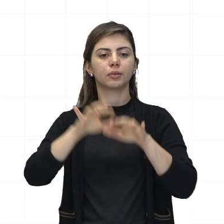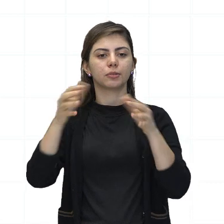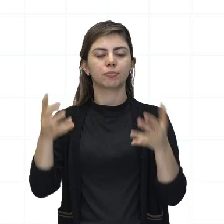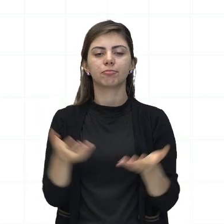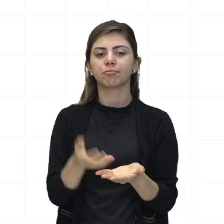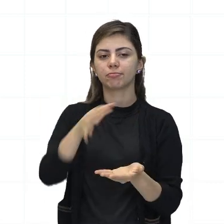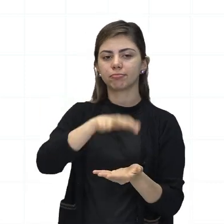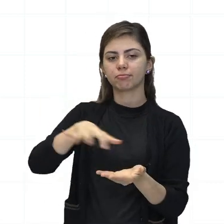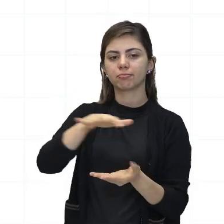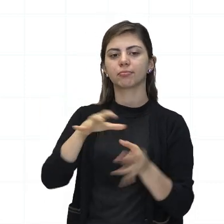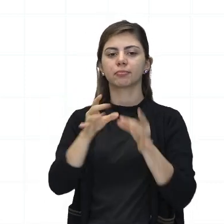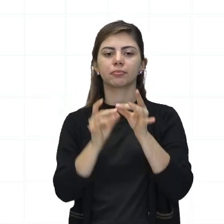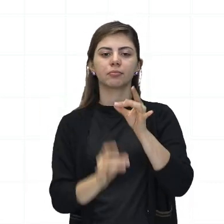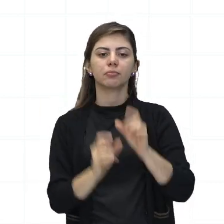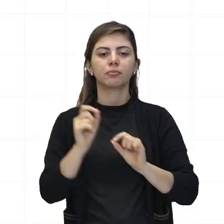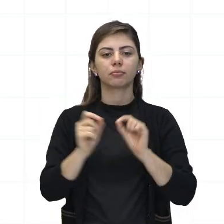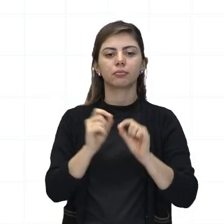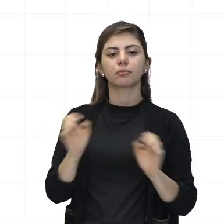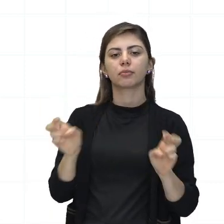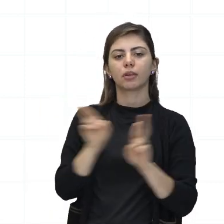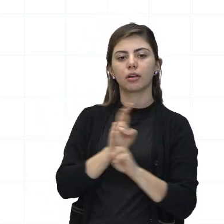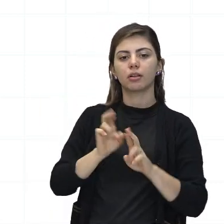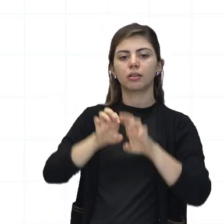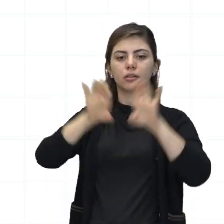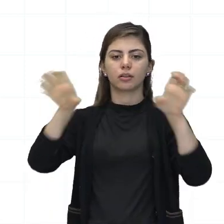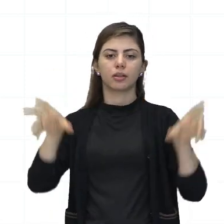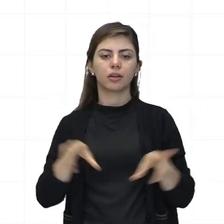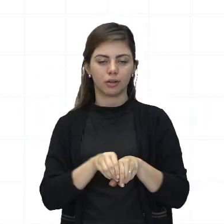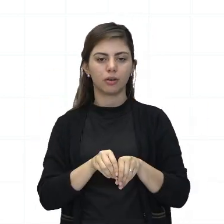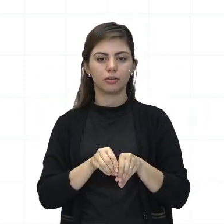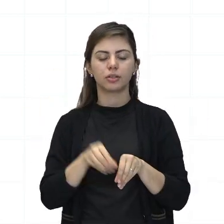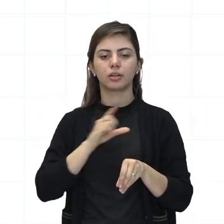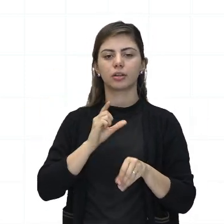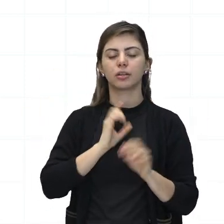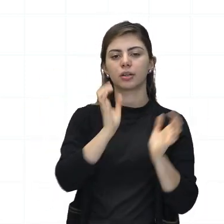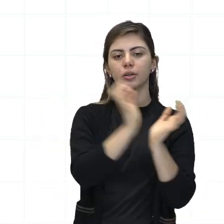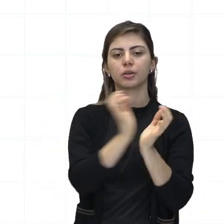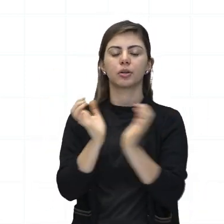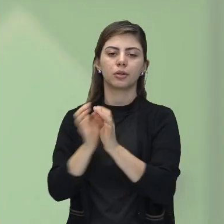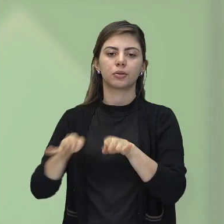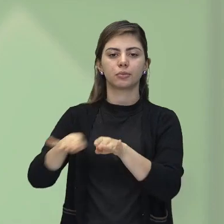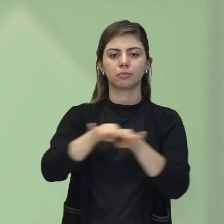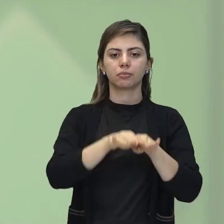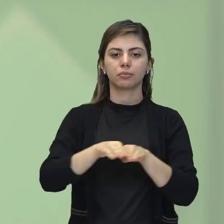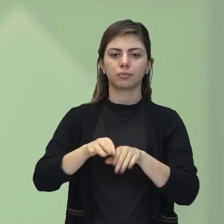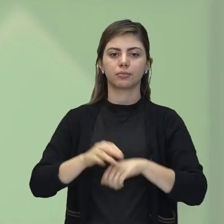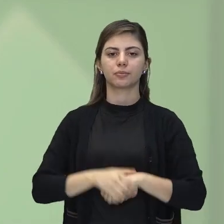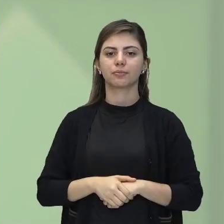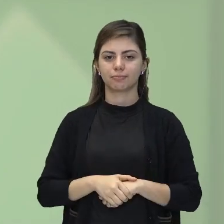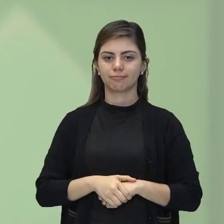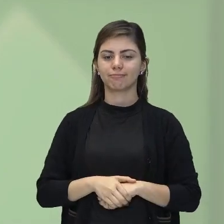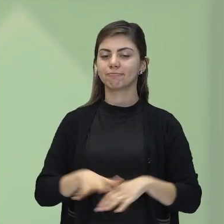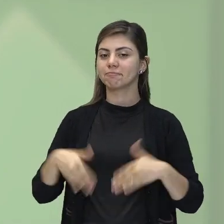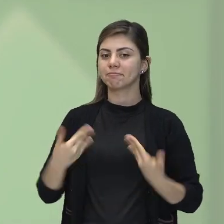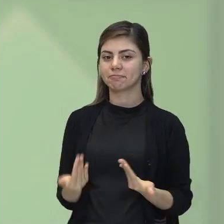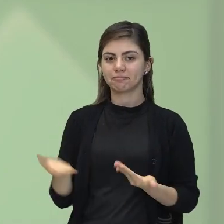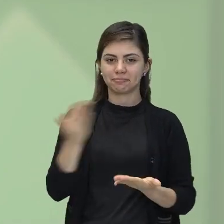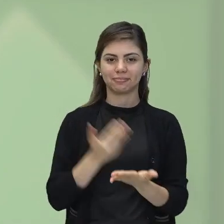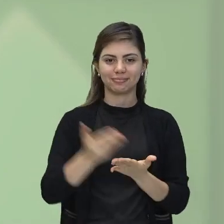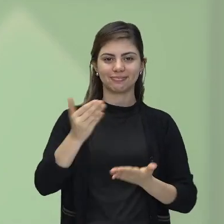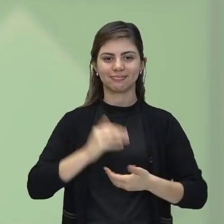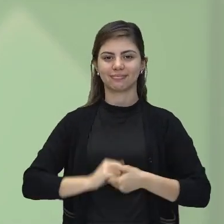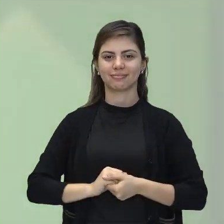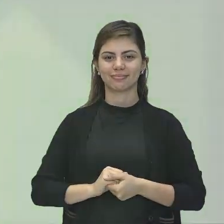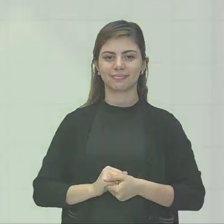conhecimento ecossistema e o detalhamento relações ecológicas harmônicas. Então, vamos para a